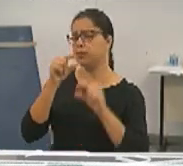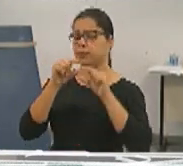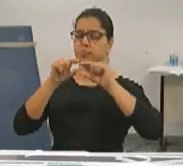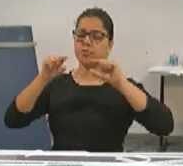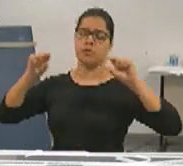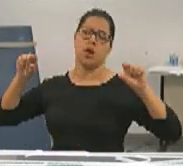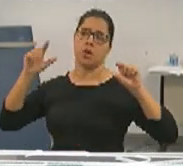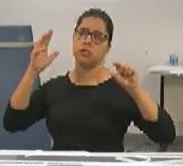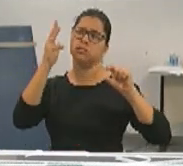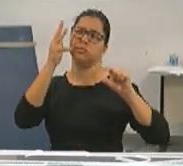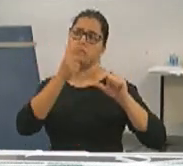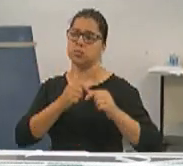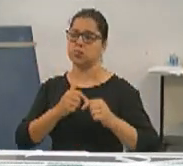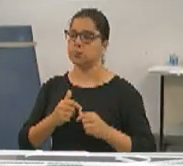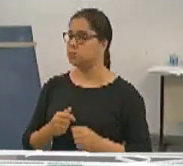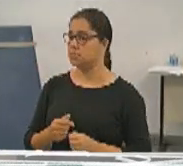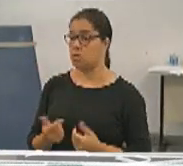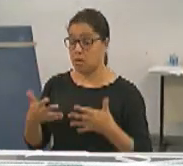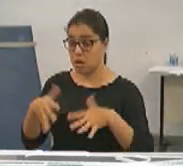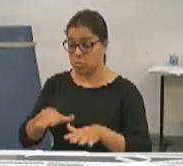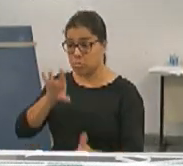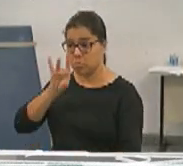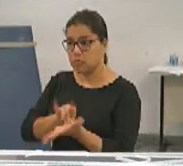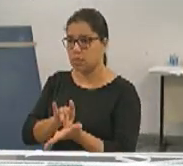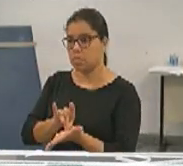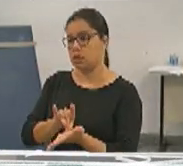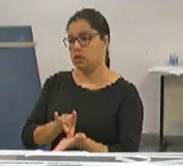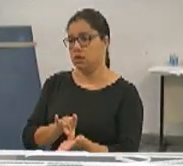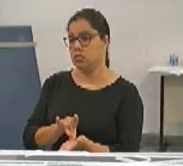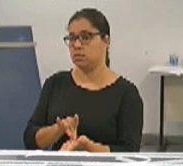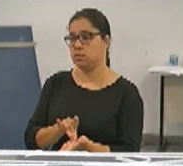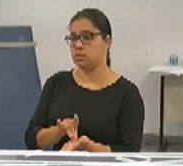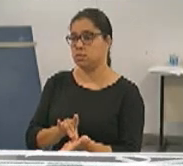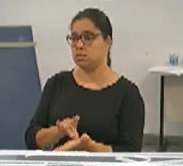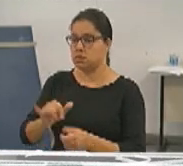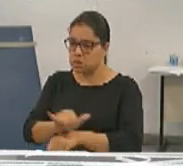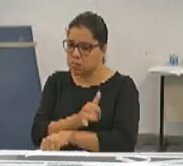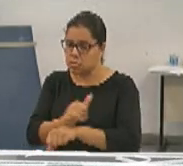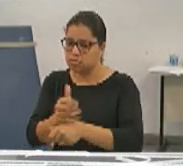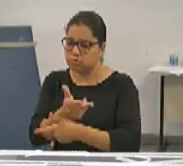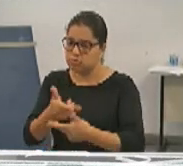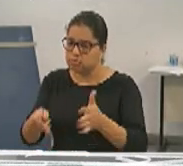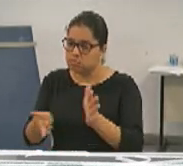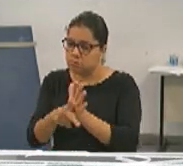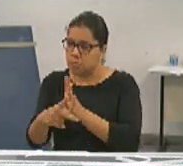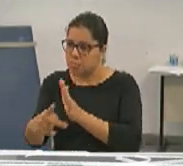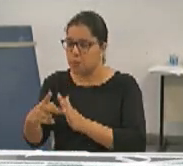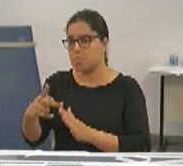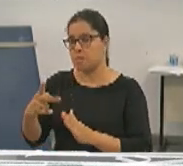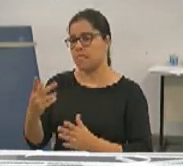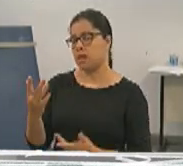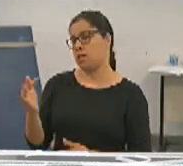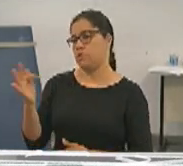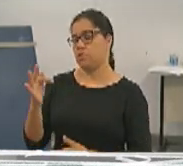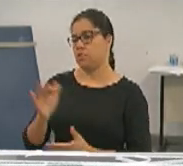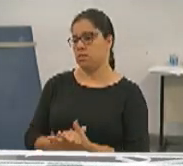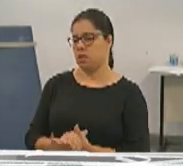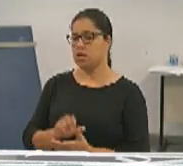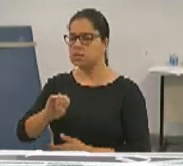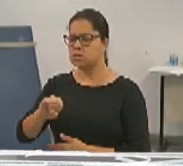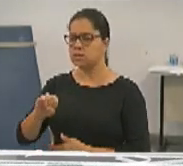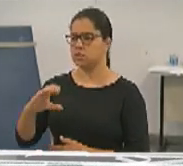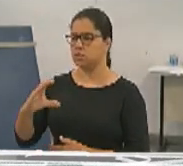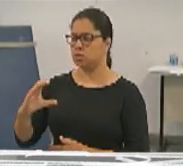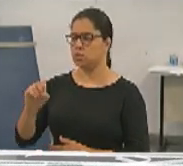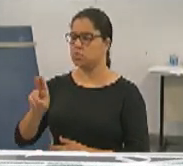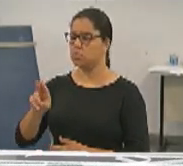tá? Mas que a inclusão realmente tem que ser garantida pelos instrumentos da universidade. E quando o COUNE ele reprova, né, e contando com o